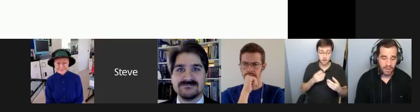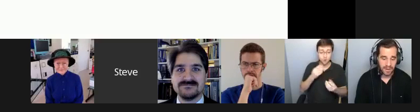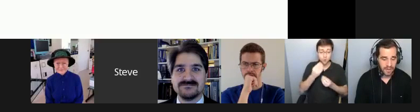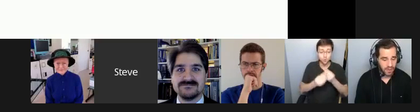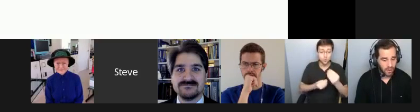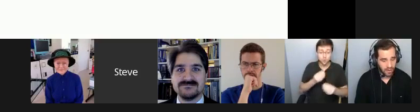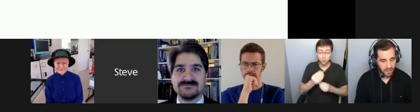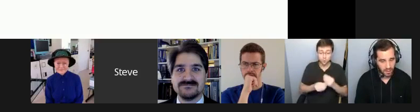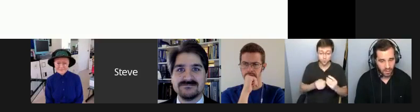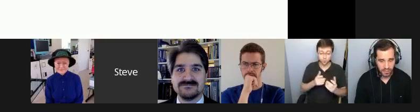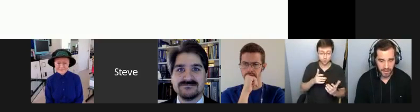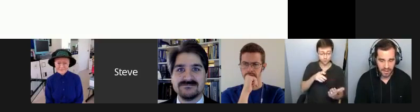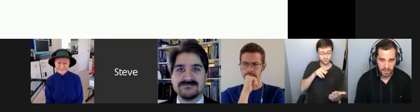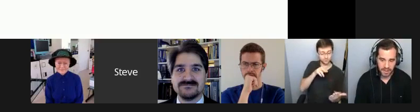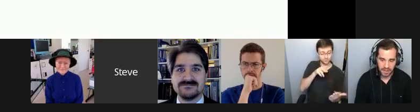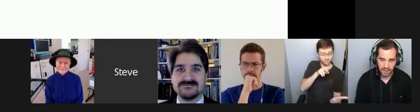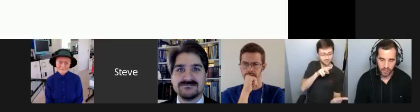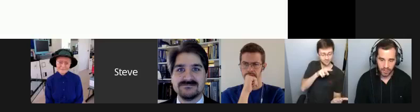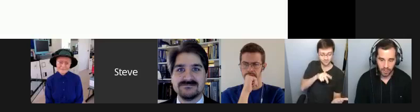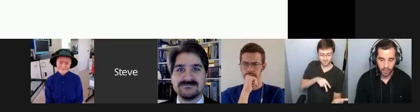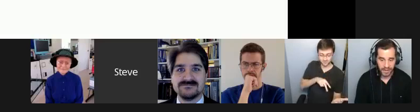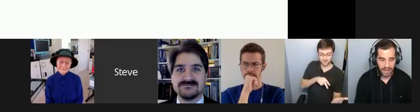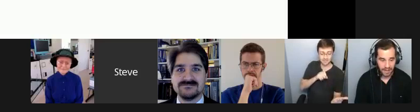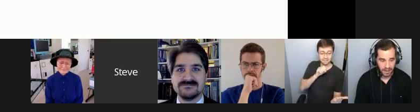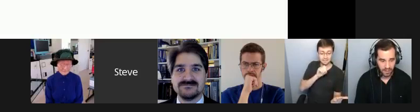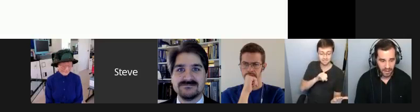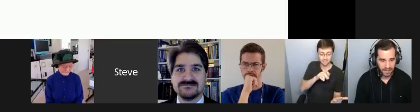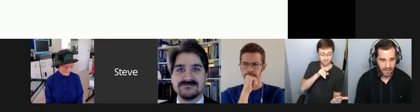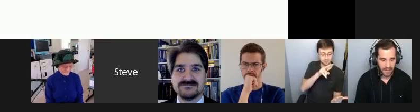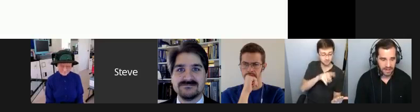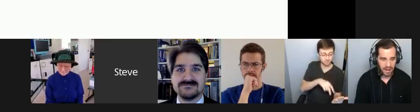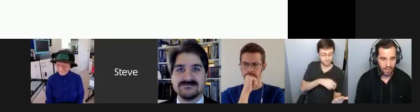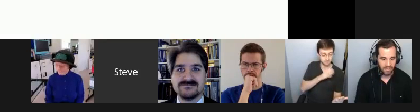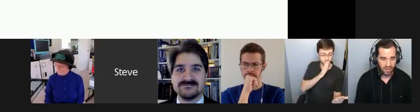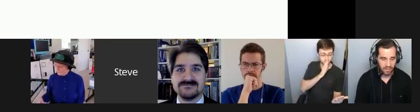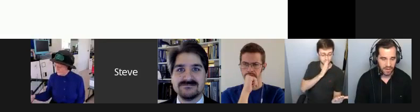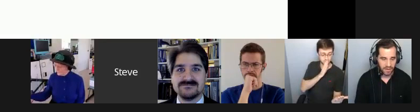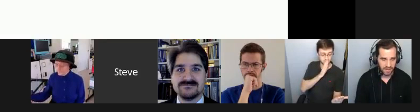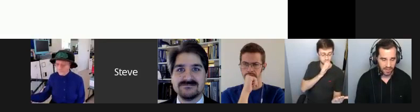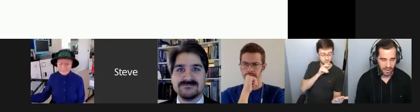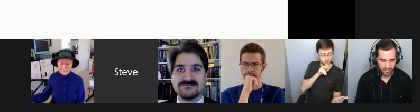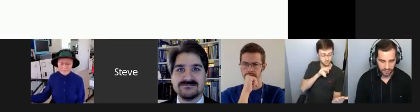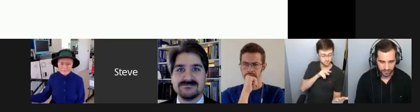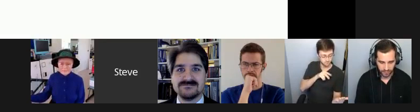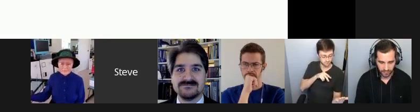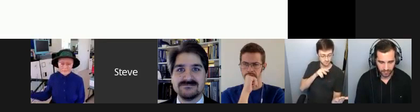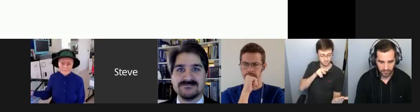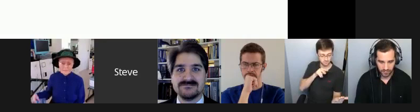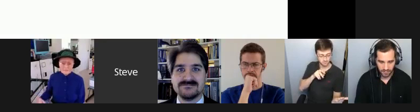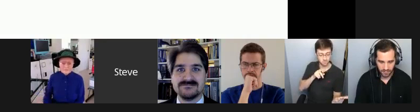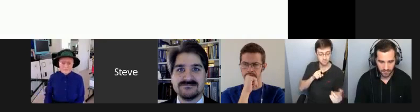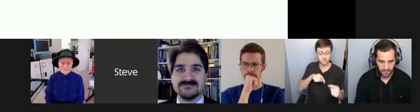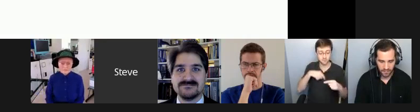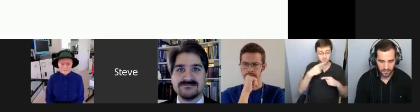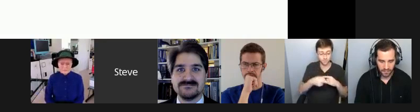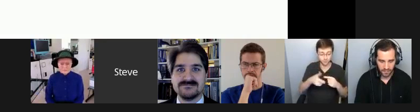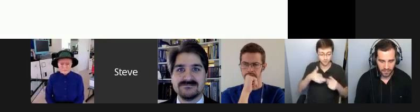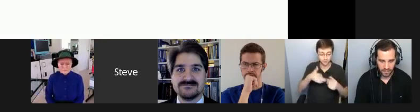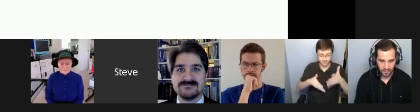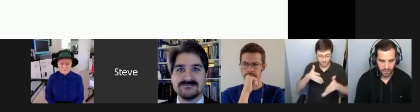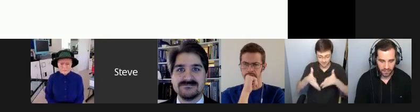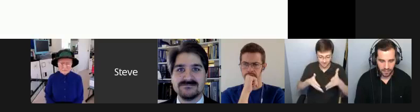uma leitura silenciosa ou os participantes leitores optariam em sinalizar conforme estão lendo?